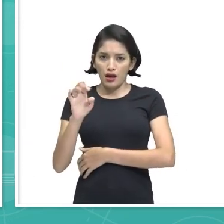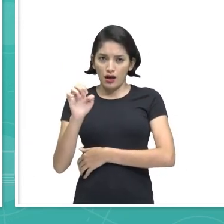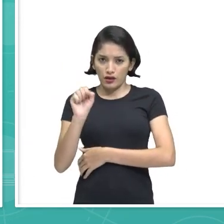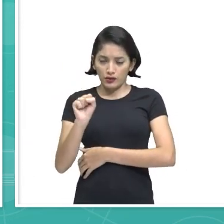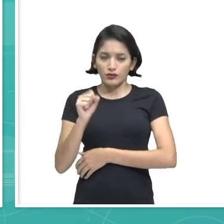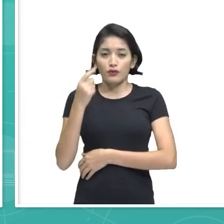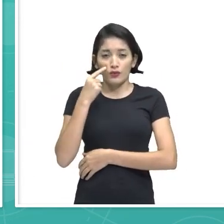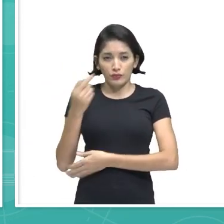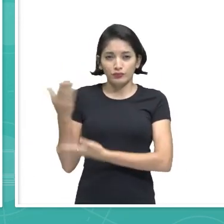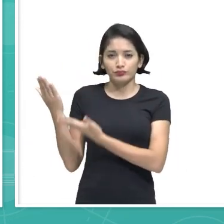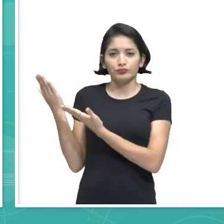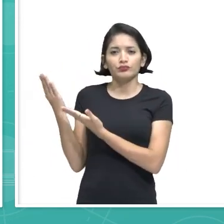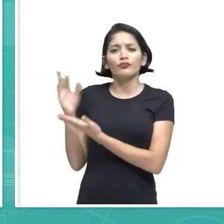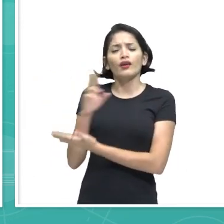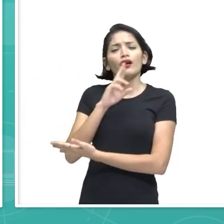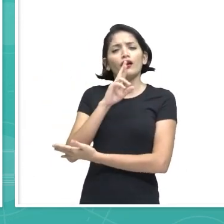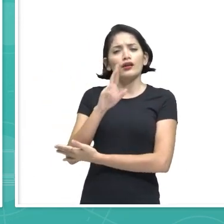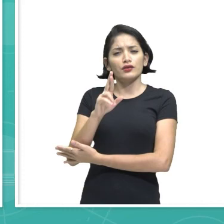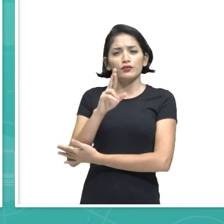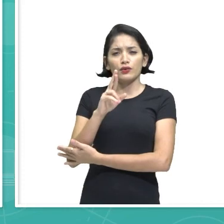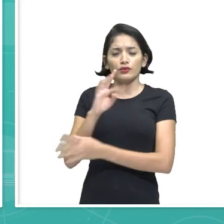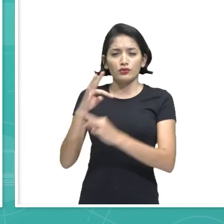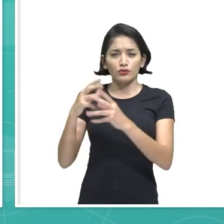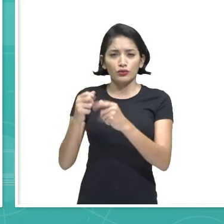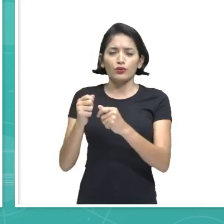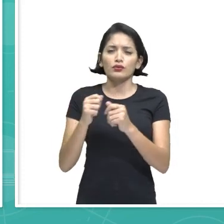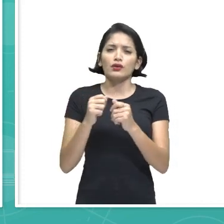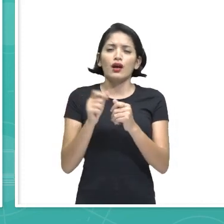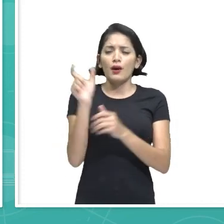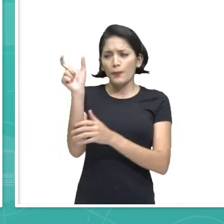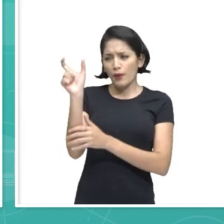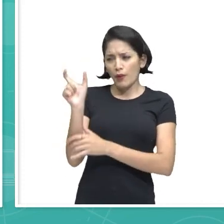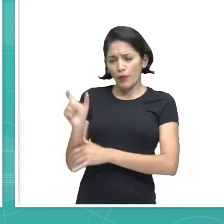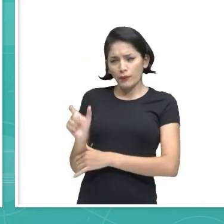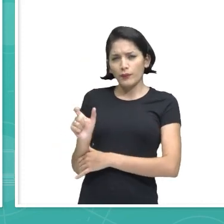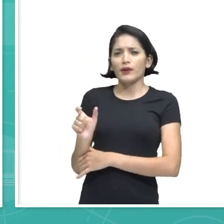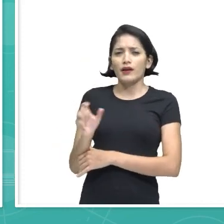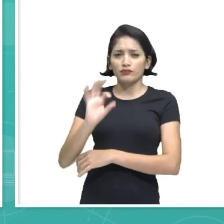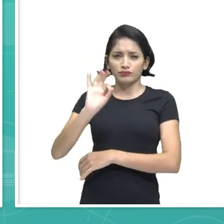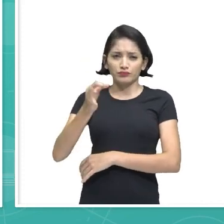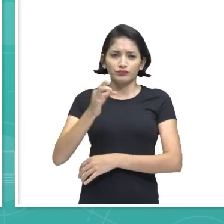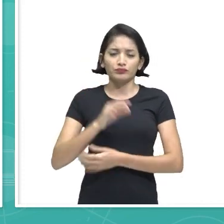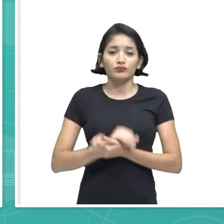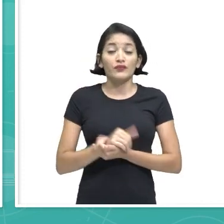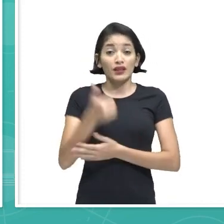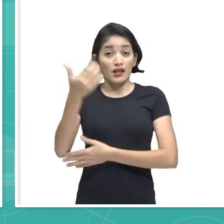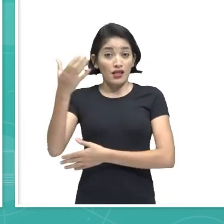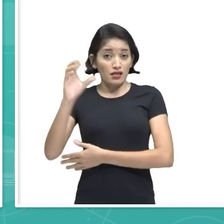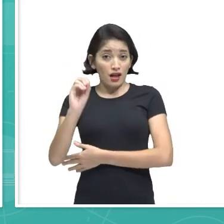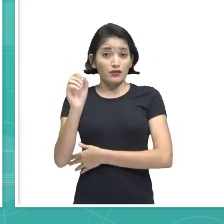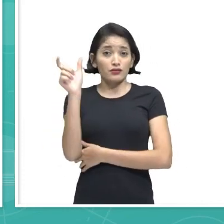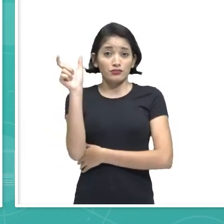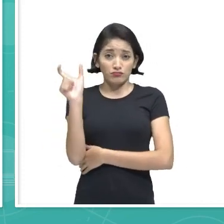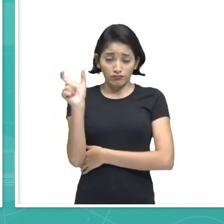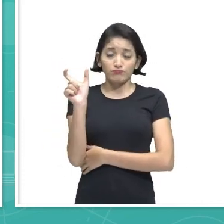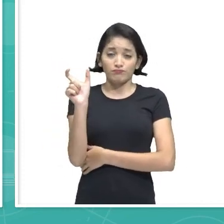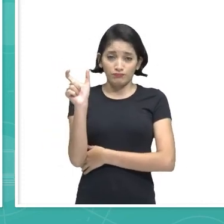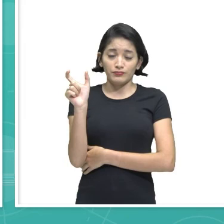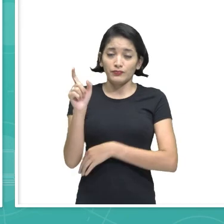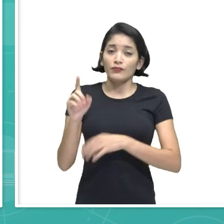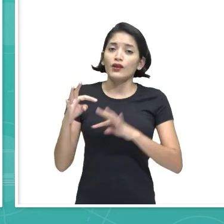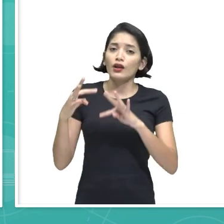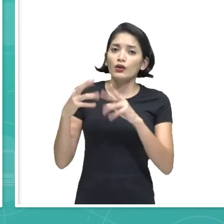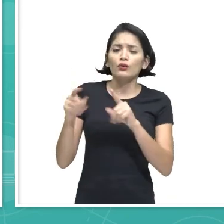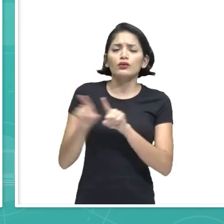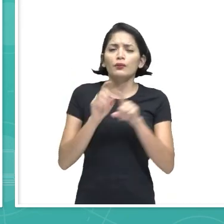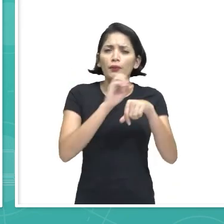nosso gabarito? Olha só aí. Todas as palavras certinhas, são 10 palavras e todas